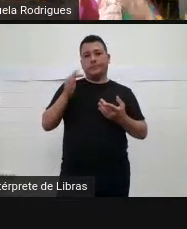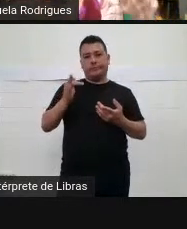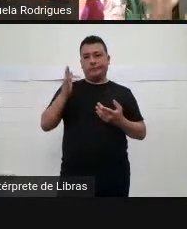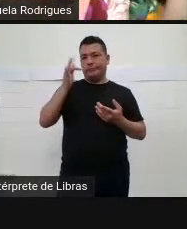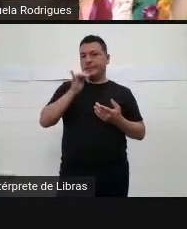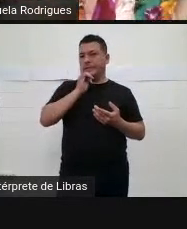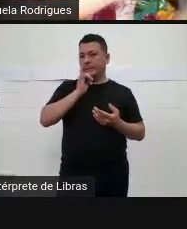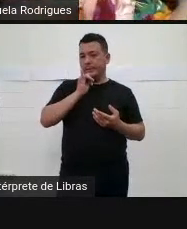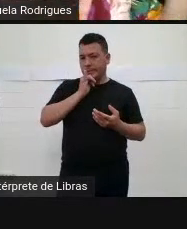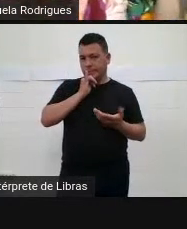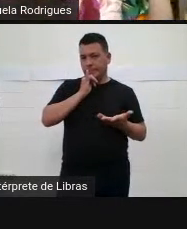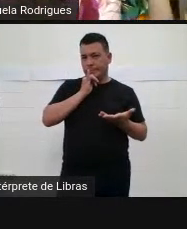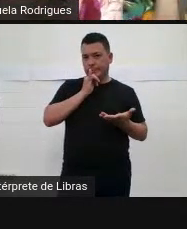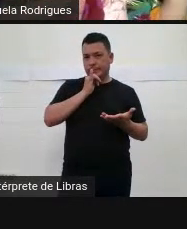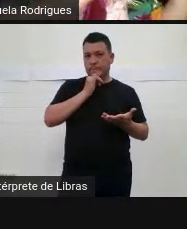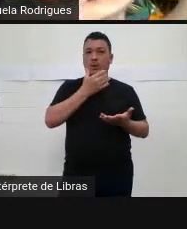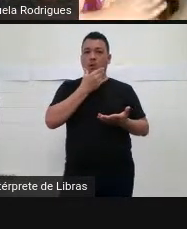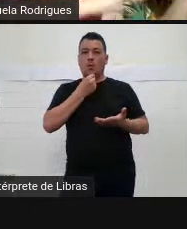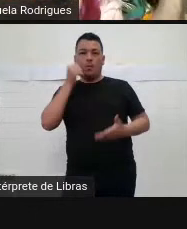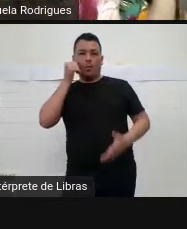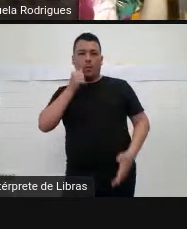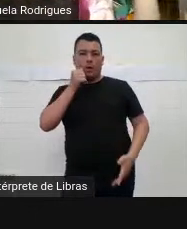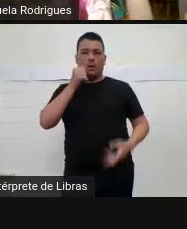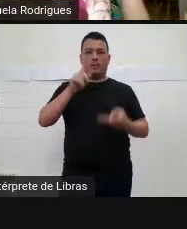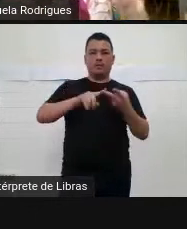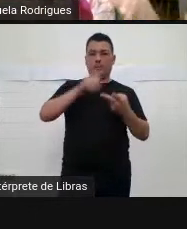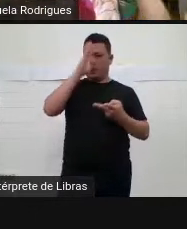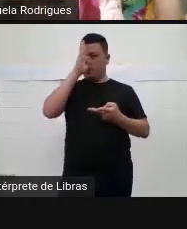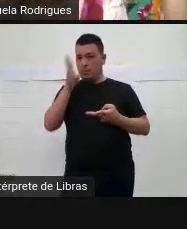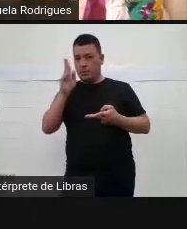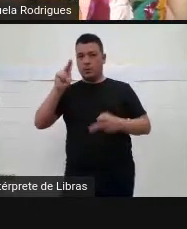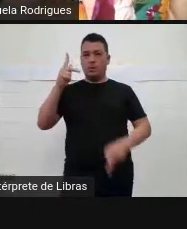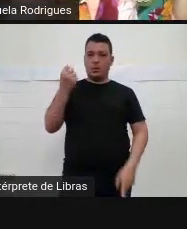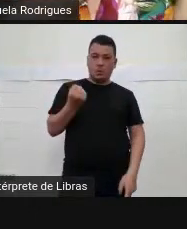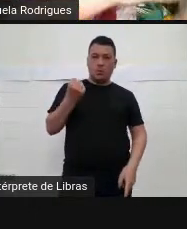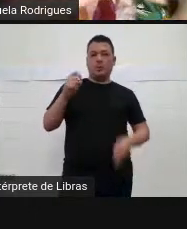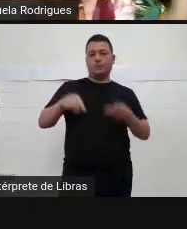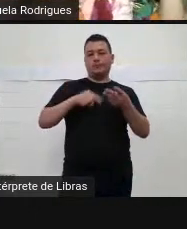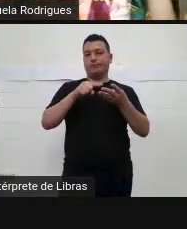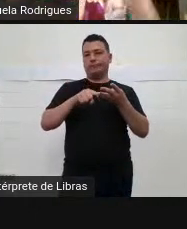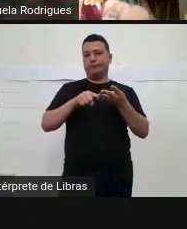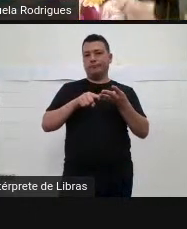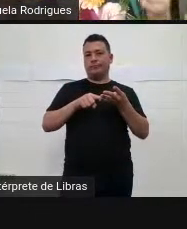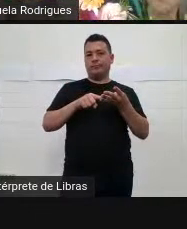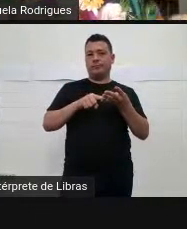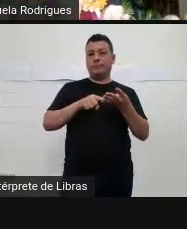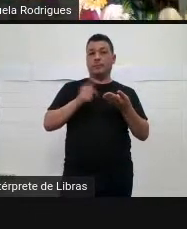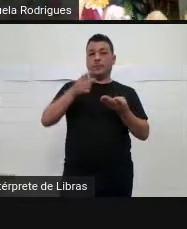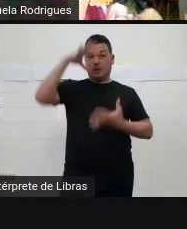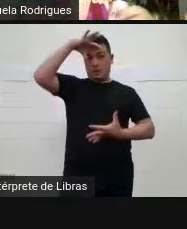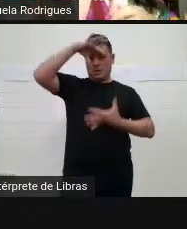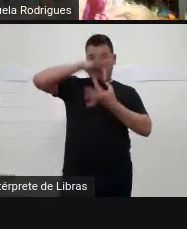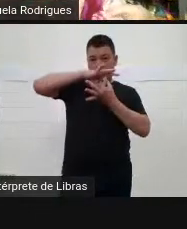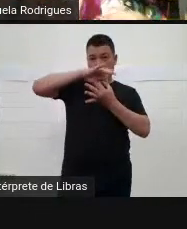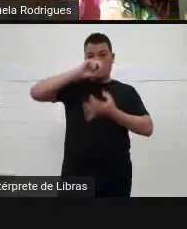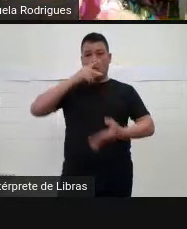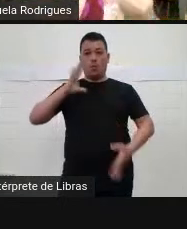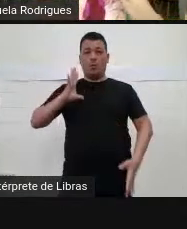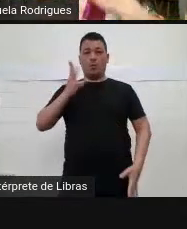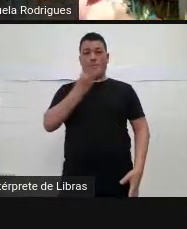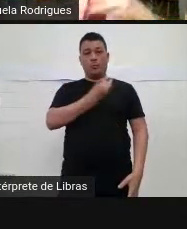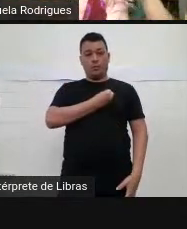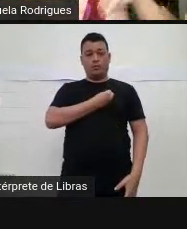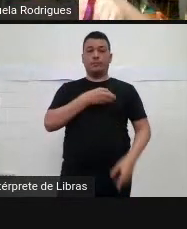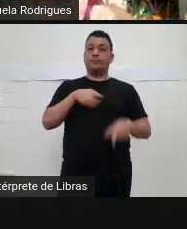exemplo, a dimensão homem, mulher, hétero, homo, cis, trans, por exemplo,